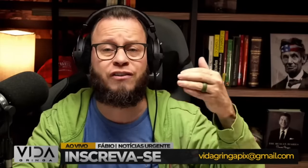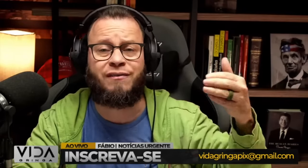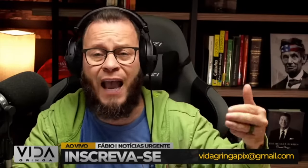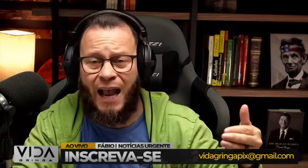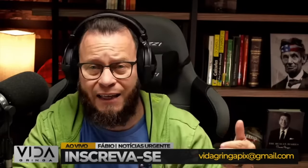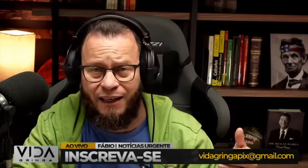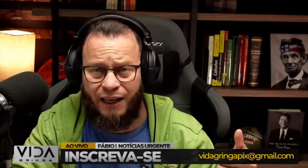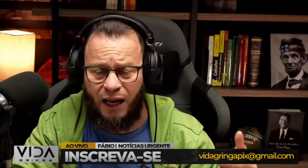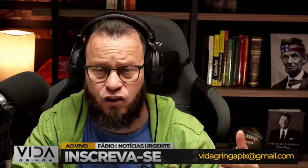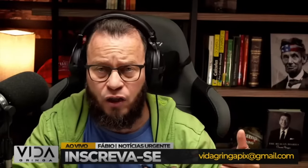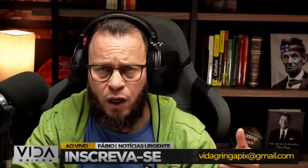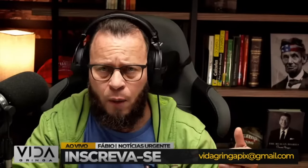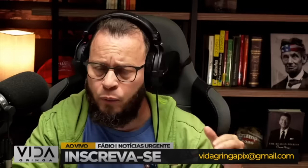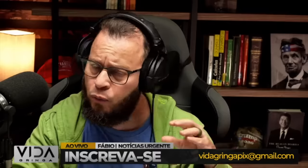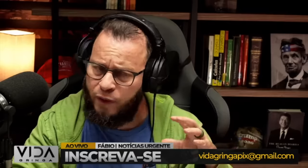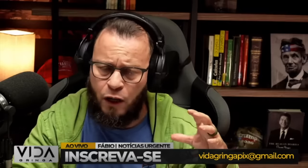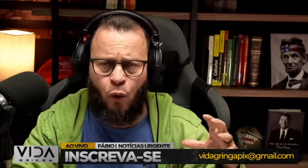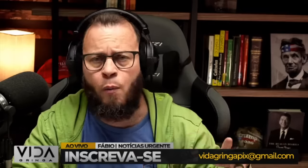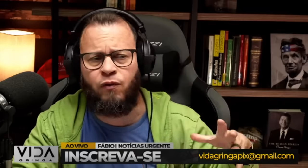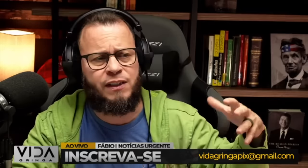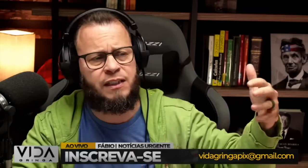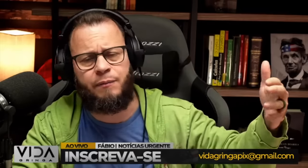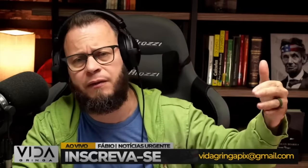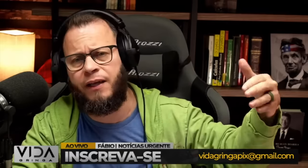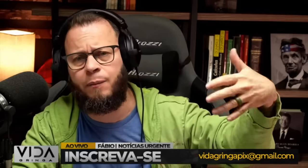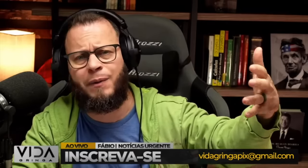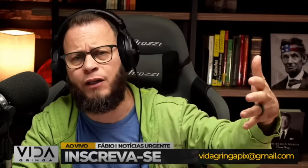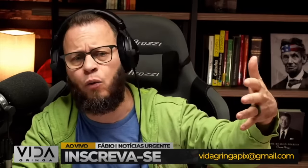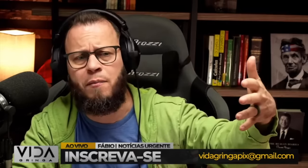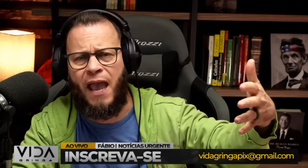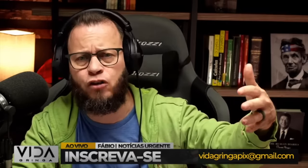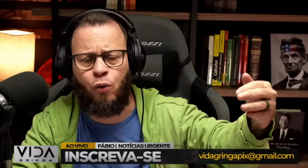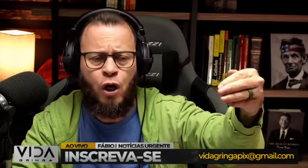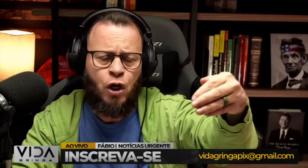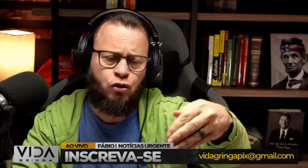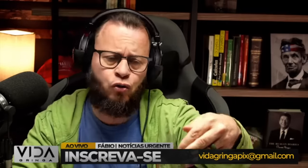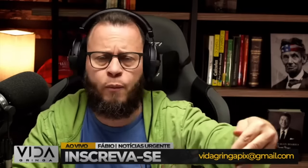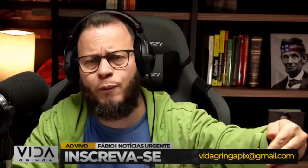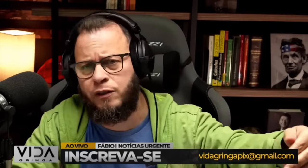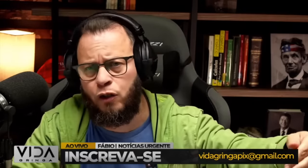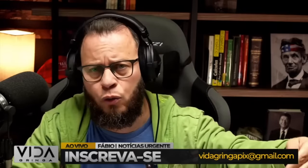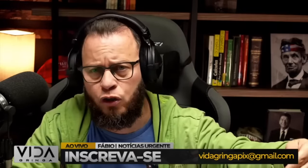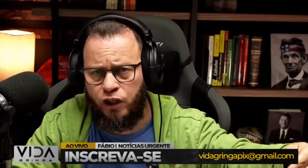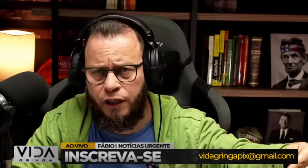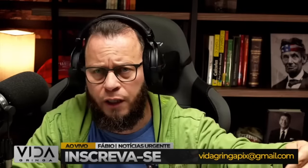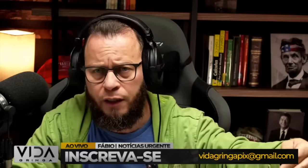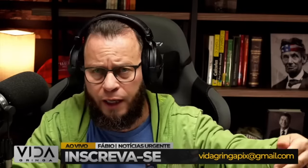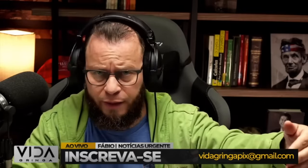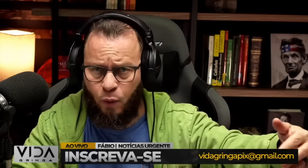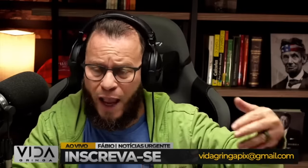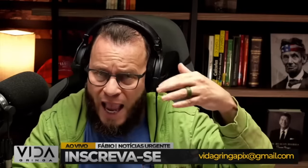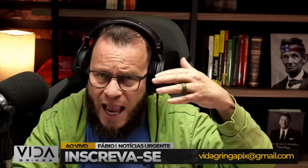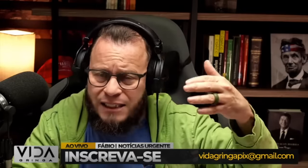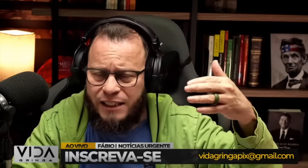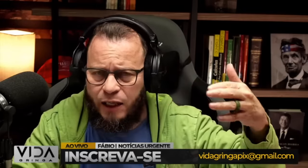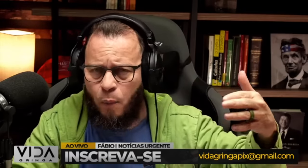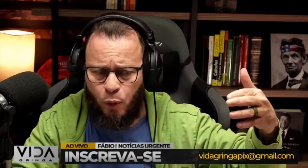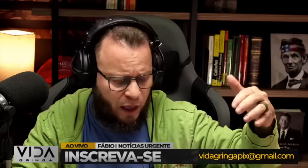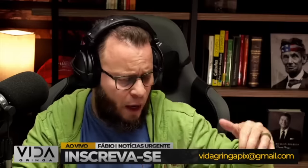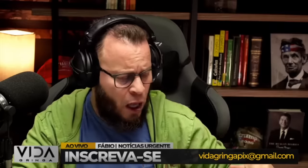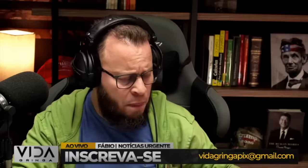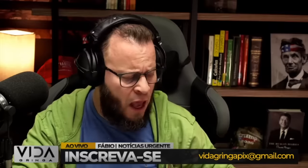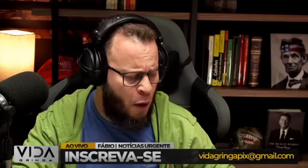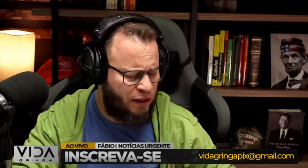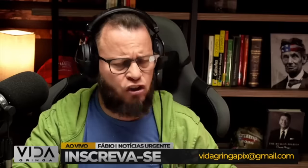questões técnicas não tem como você se meter bater com um médico sobre uma cirurgia entendeu esse que é o